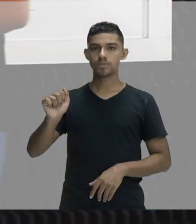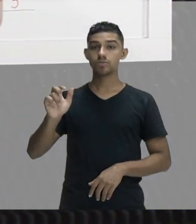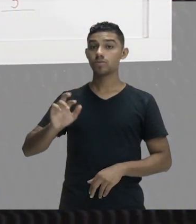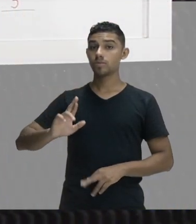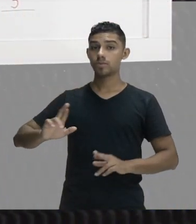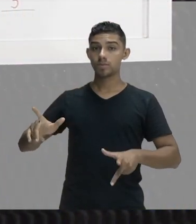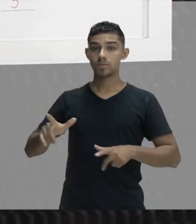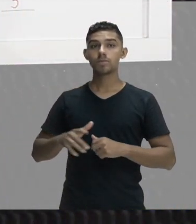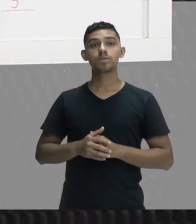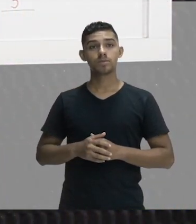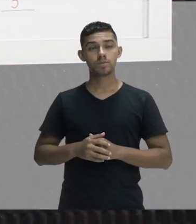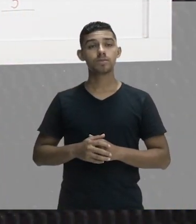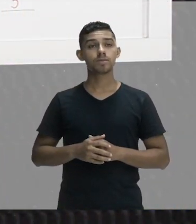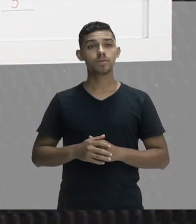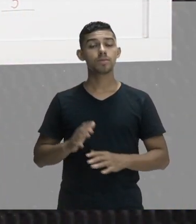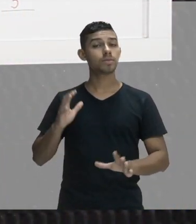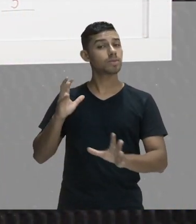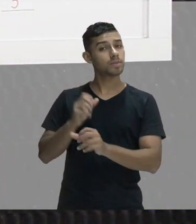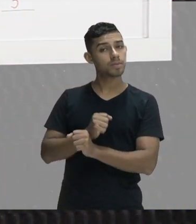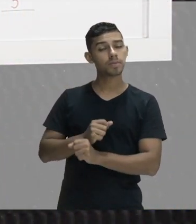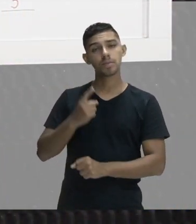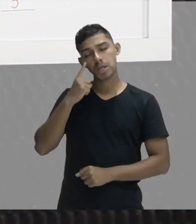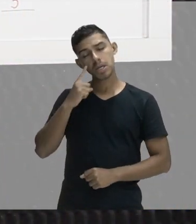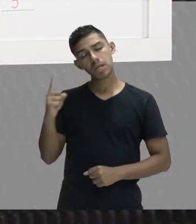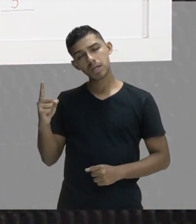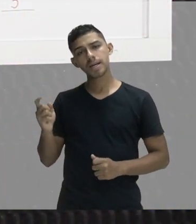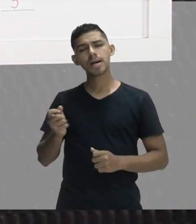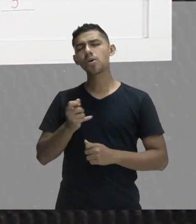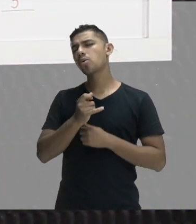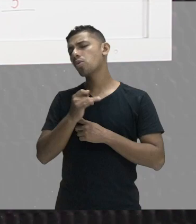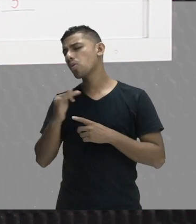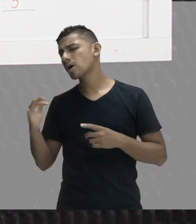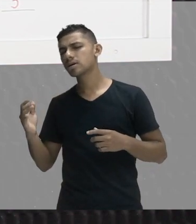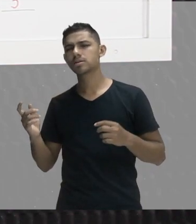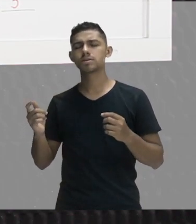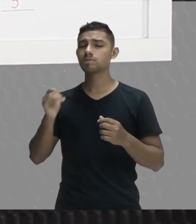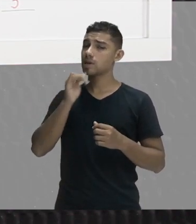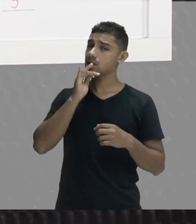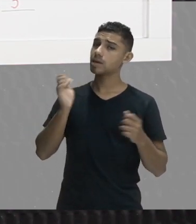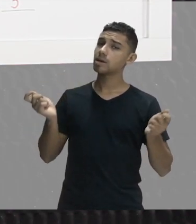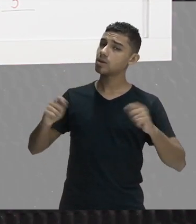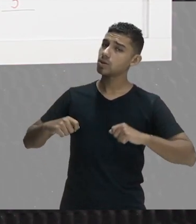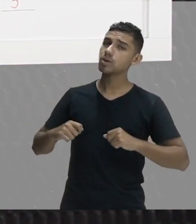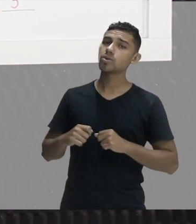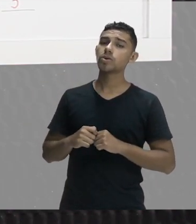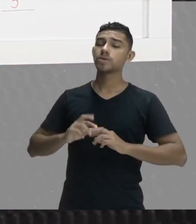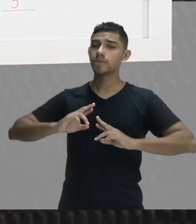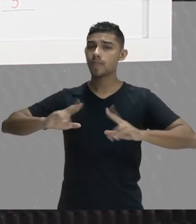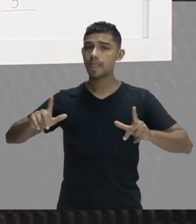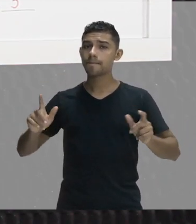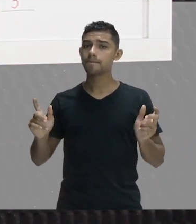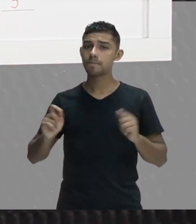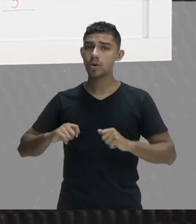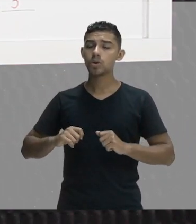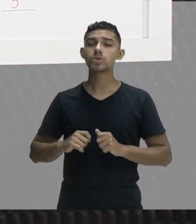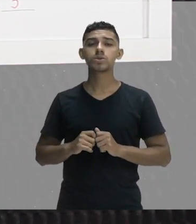diferentes. Tá? Então, se eu quero saber de quantas maneiras diferentes eu posso